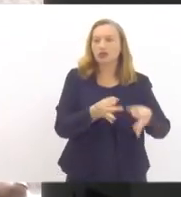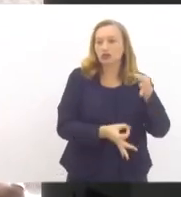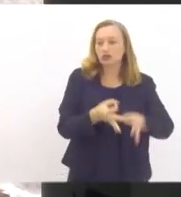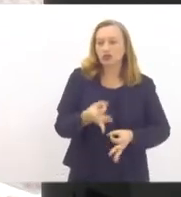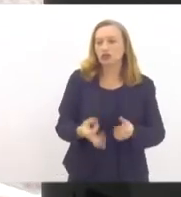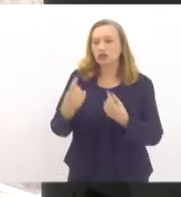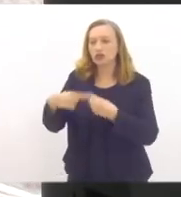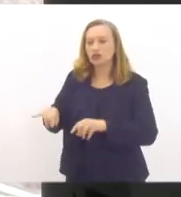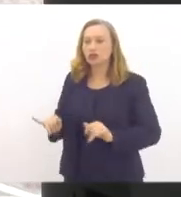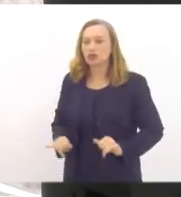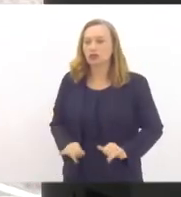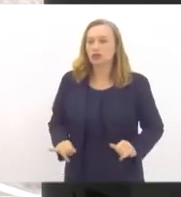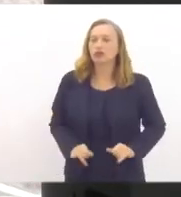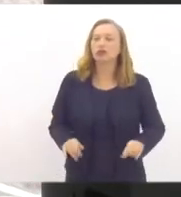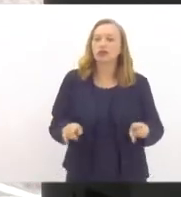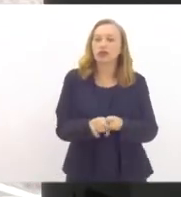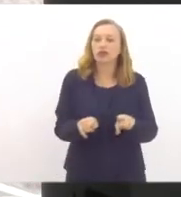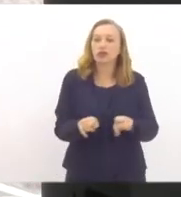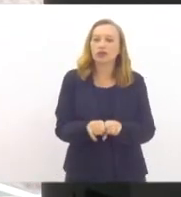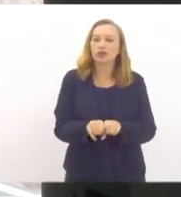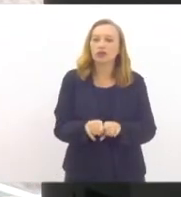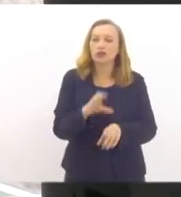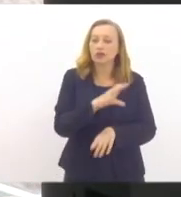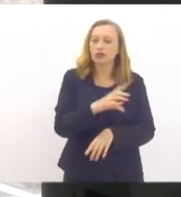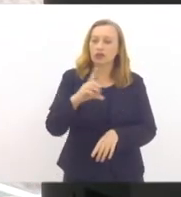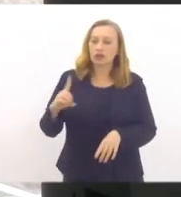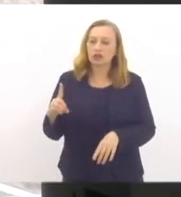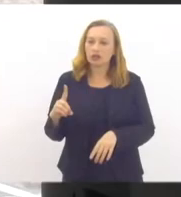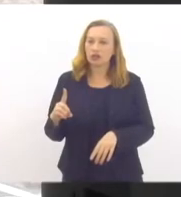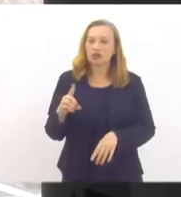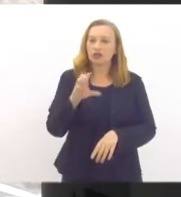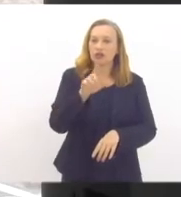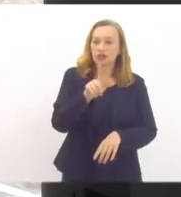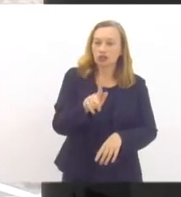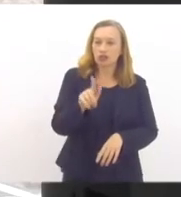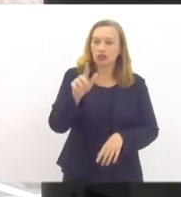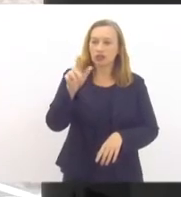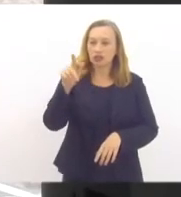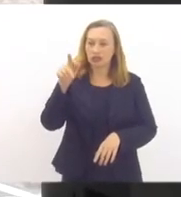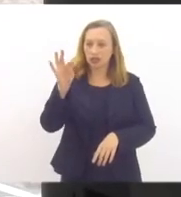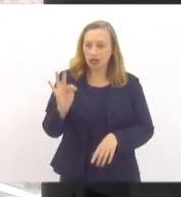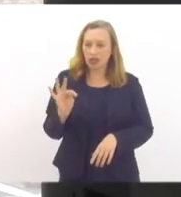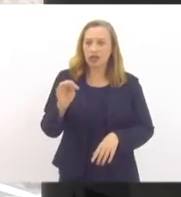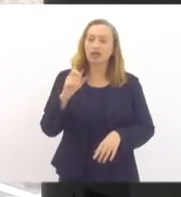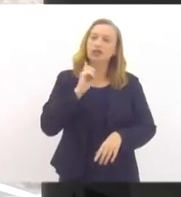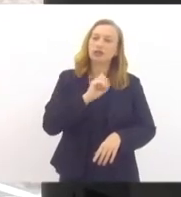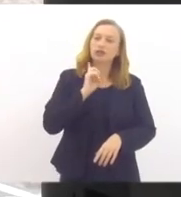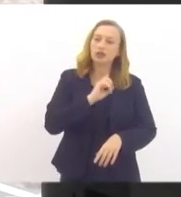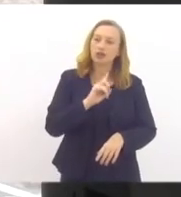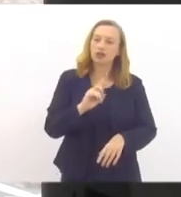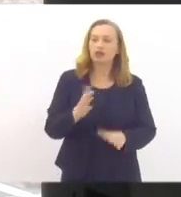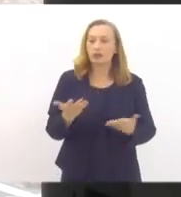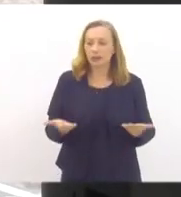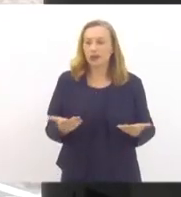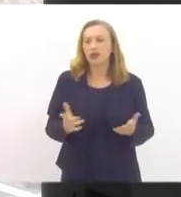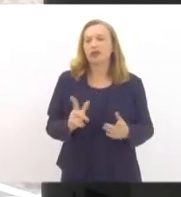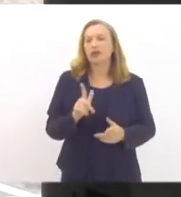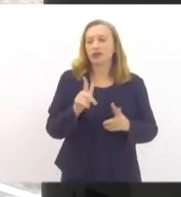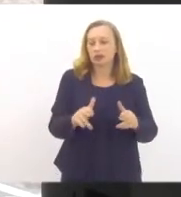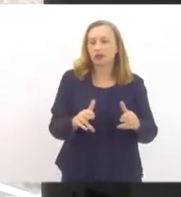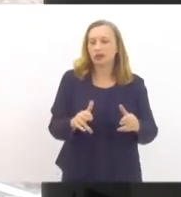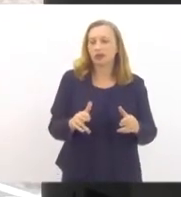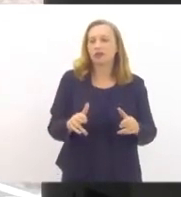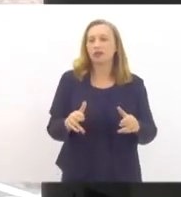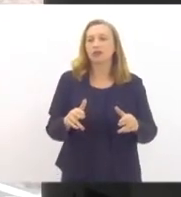tortura, inclusive como coordenadora do GT de Meninas e Mulheres em Privação de Liberdade desse nosso mesmo comitê, por bastante tempo.